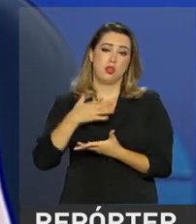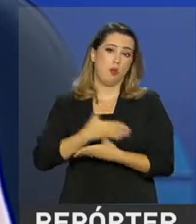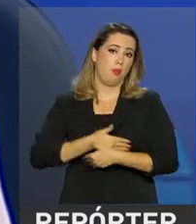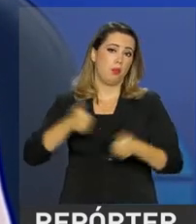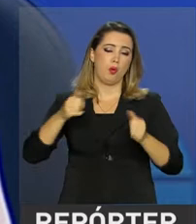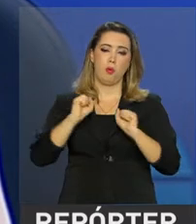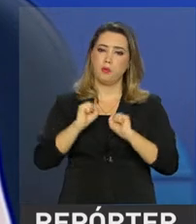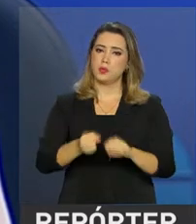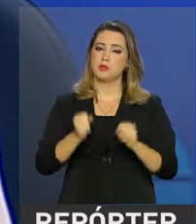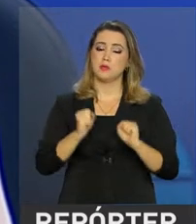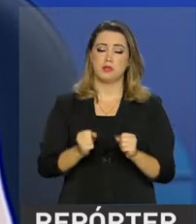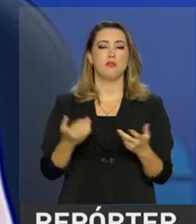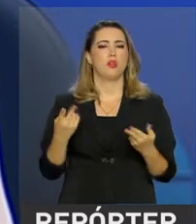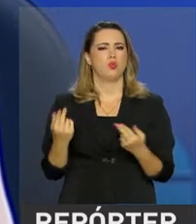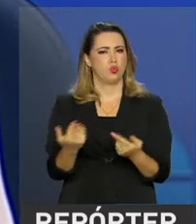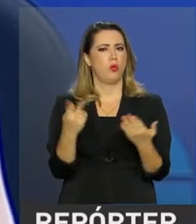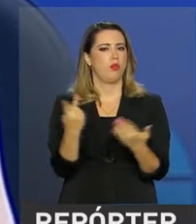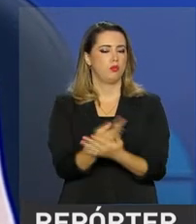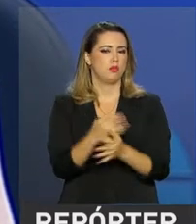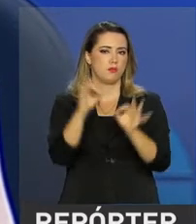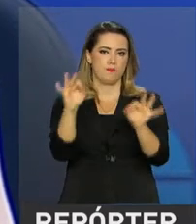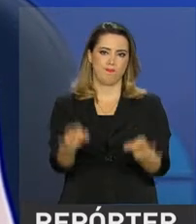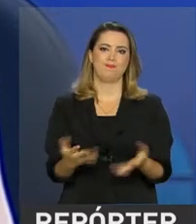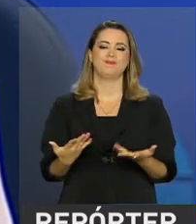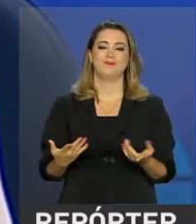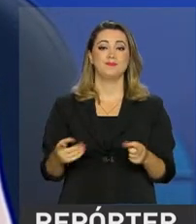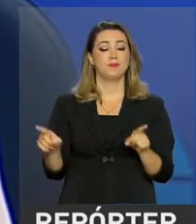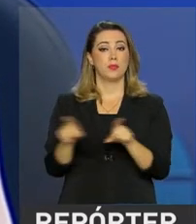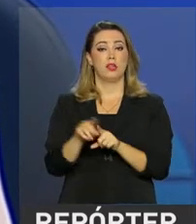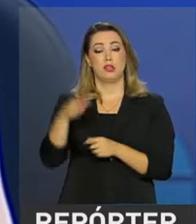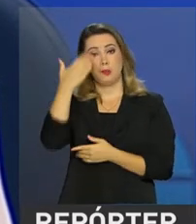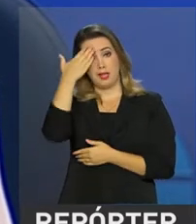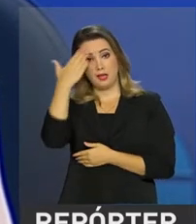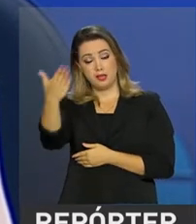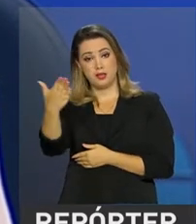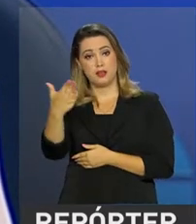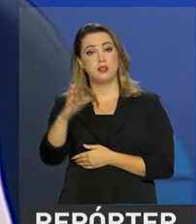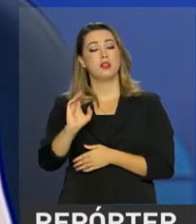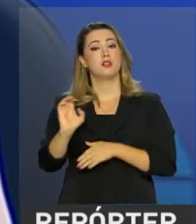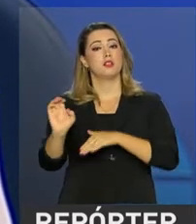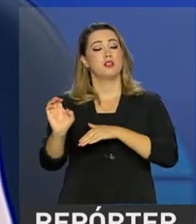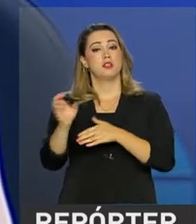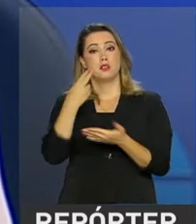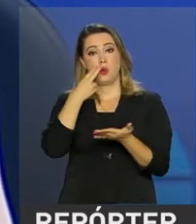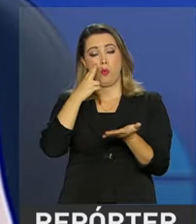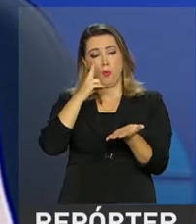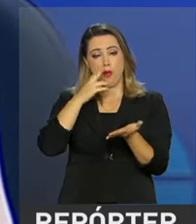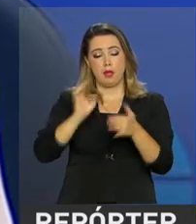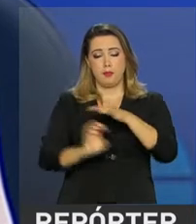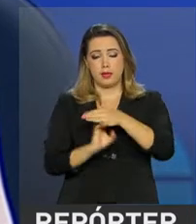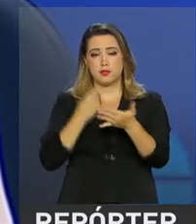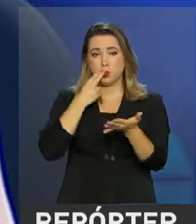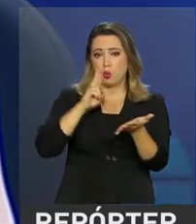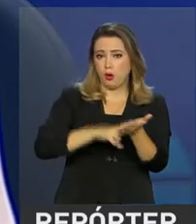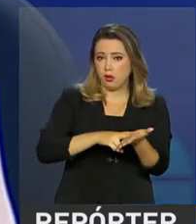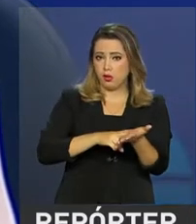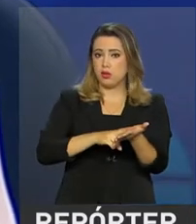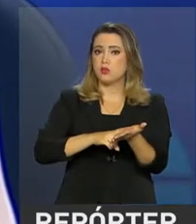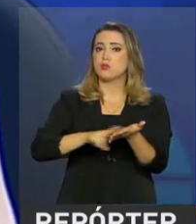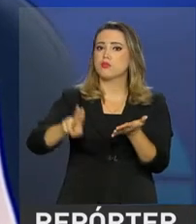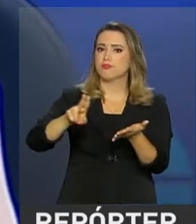planejamento possível como tivemos. Agradecer também à Empresa Brasileira de Correios e Telégrafos,